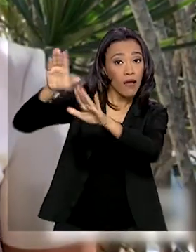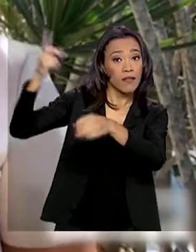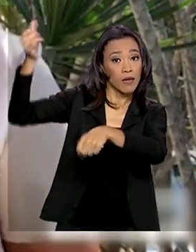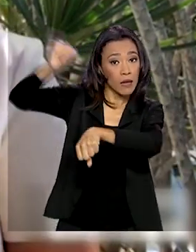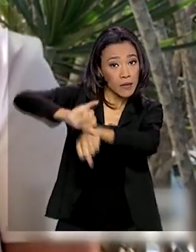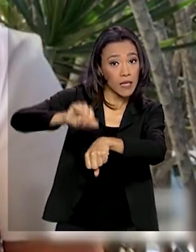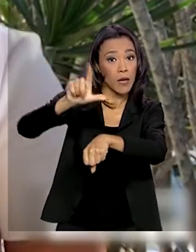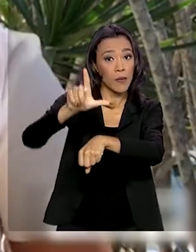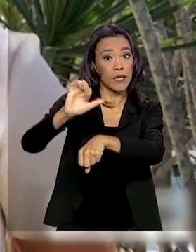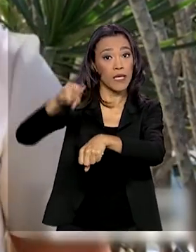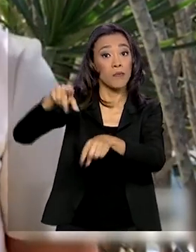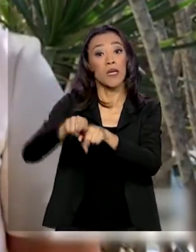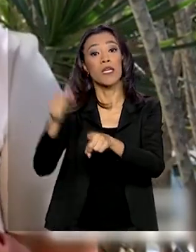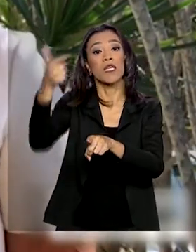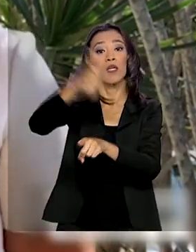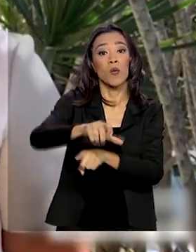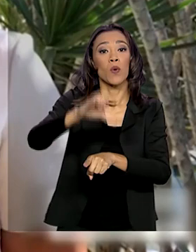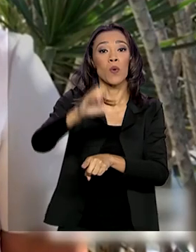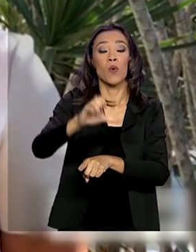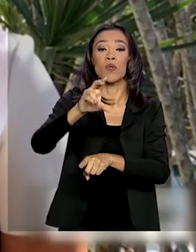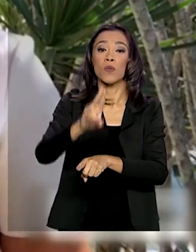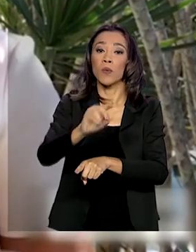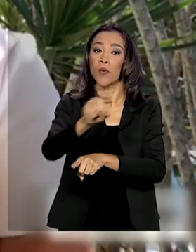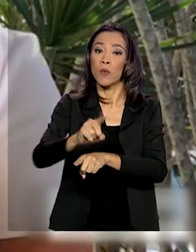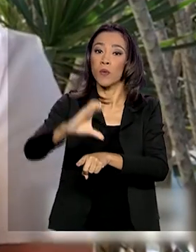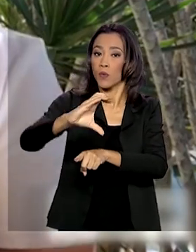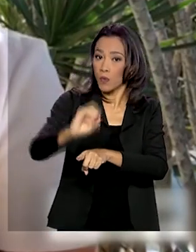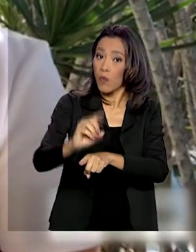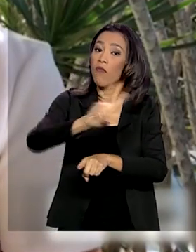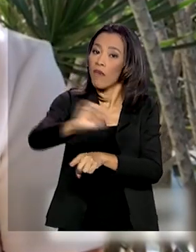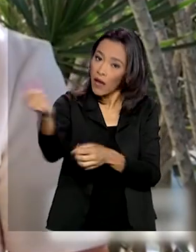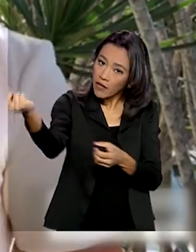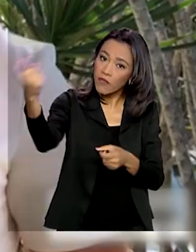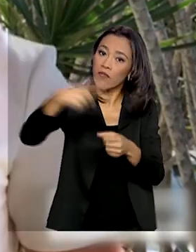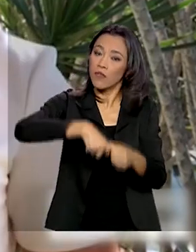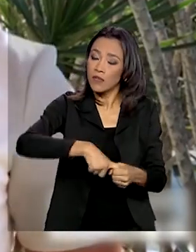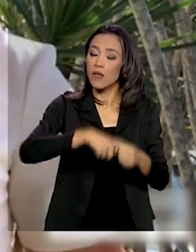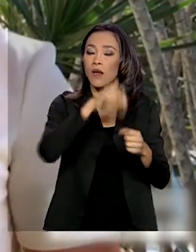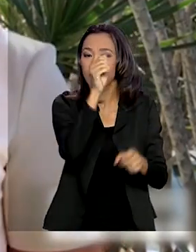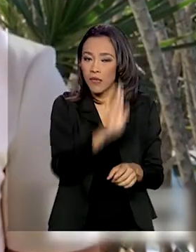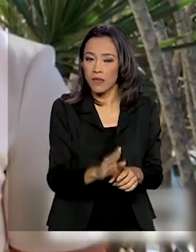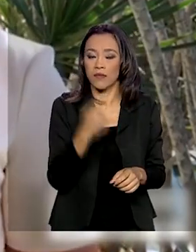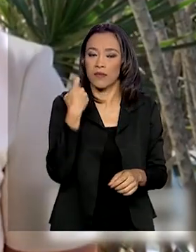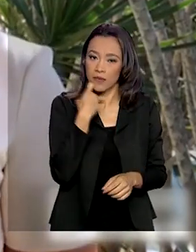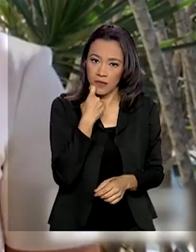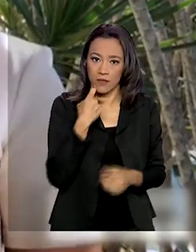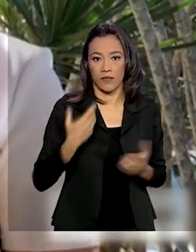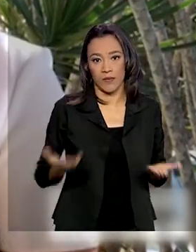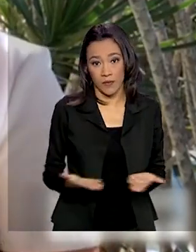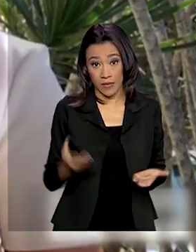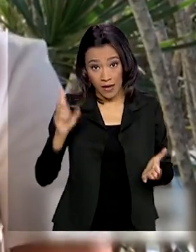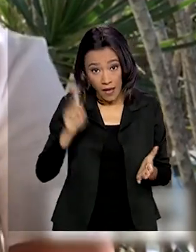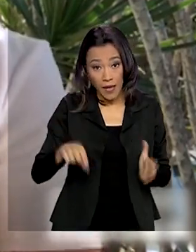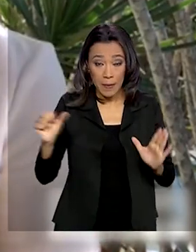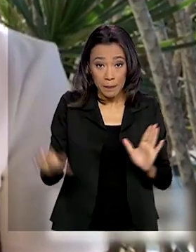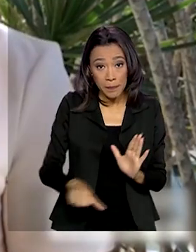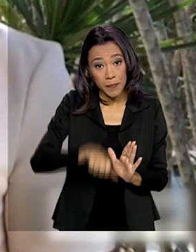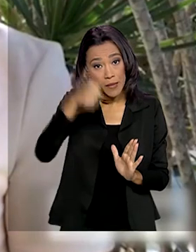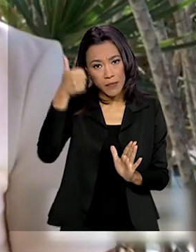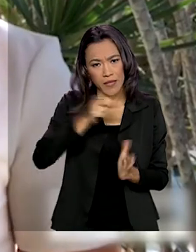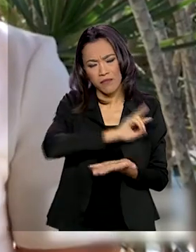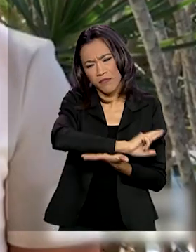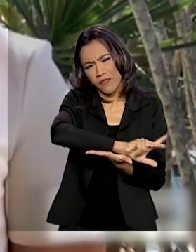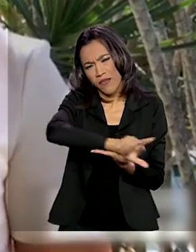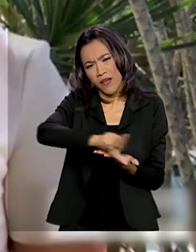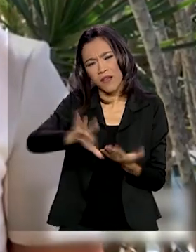em Cusco, também no Peru, vão ser trazidos de volta nesta sexta-feira. Esta é a primeira de uma série de